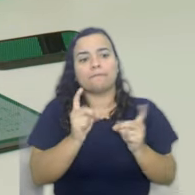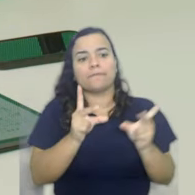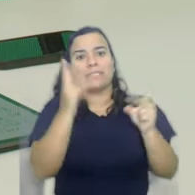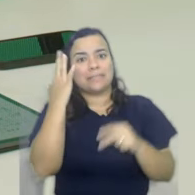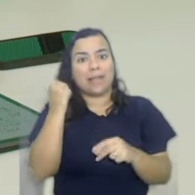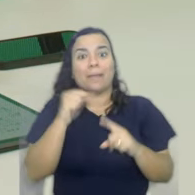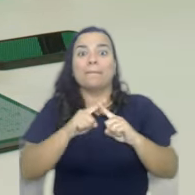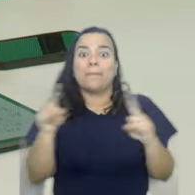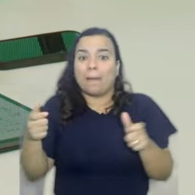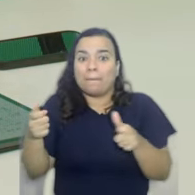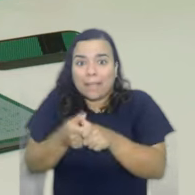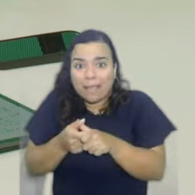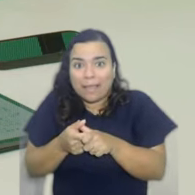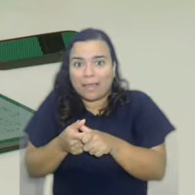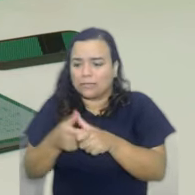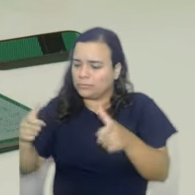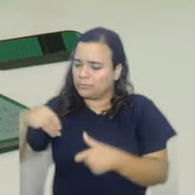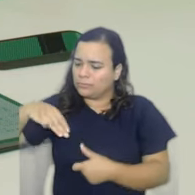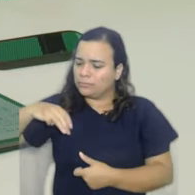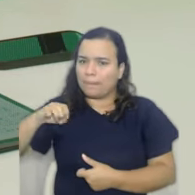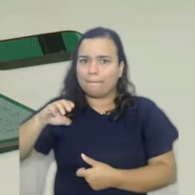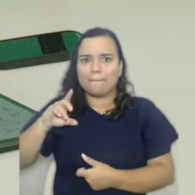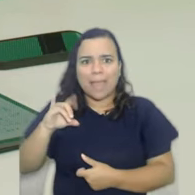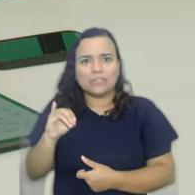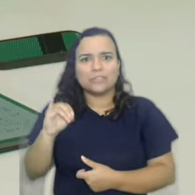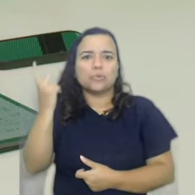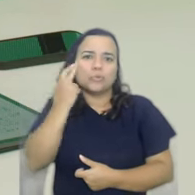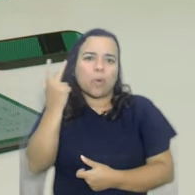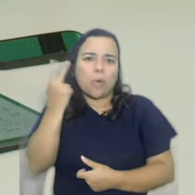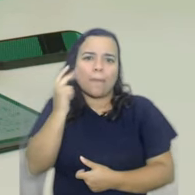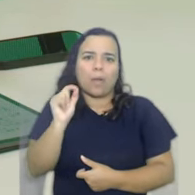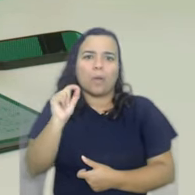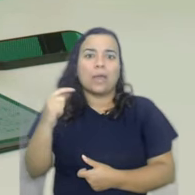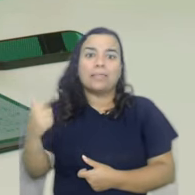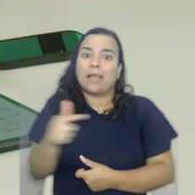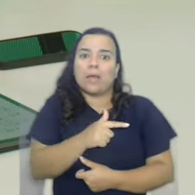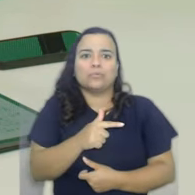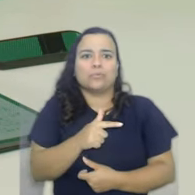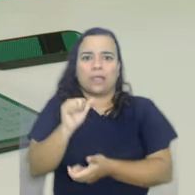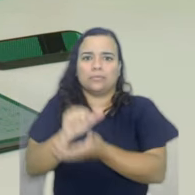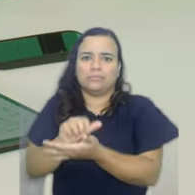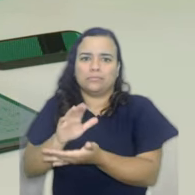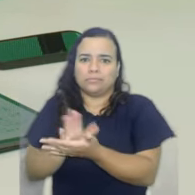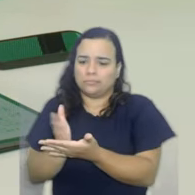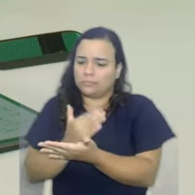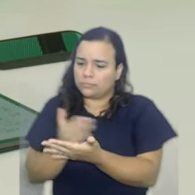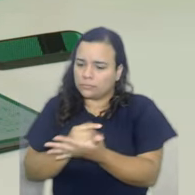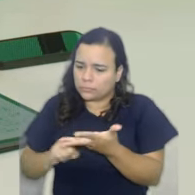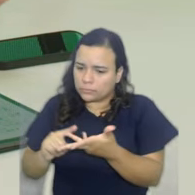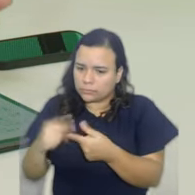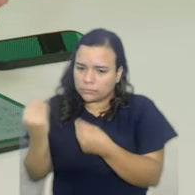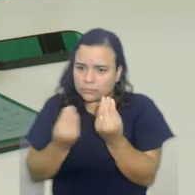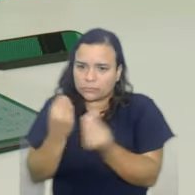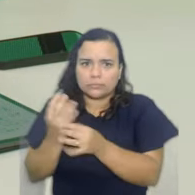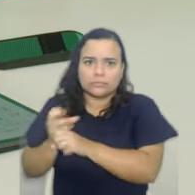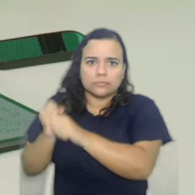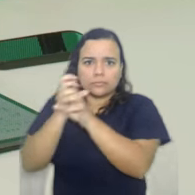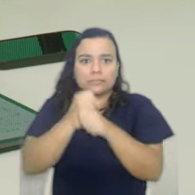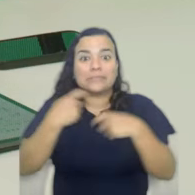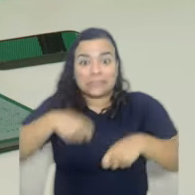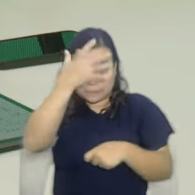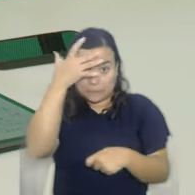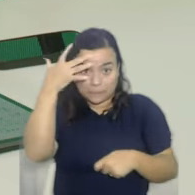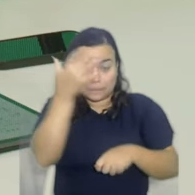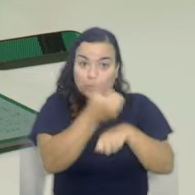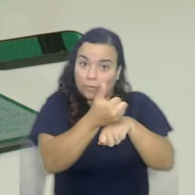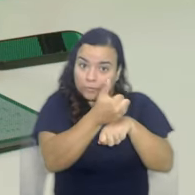pequeno e o médio não tem livro caixa porque isso custa né isso aí você tem que ter um contador tem